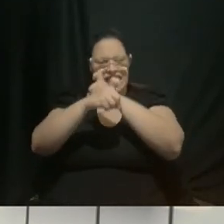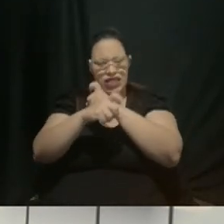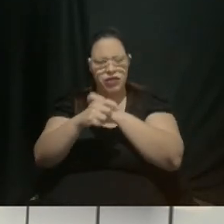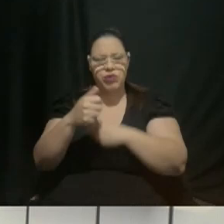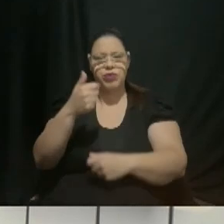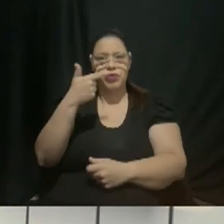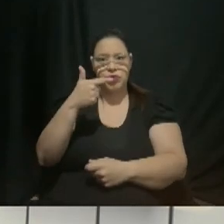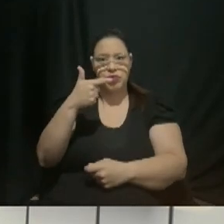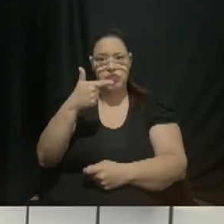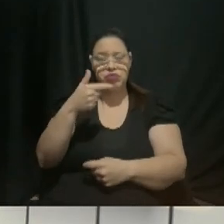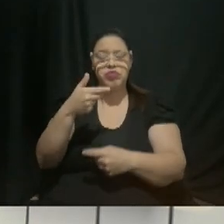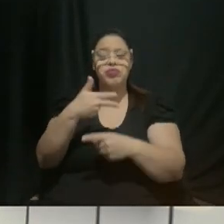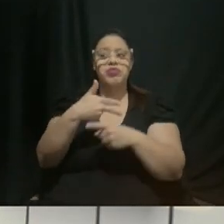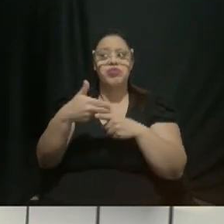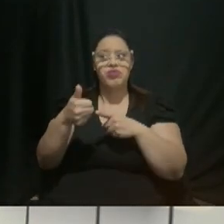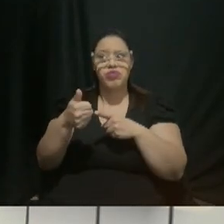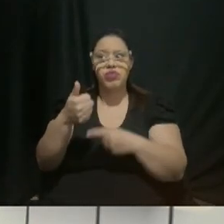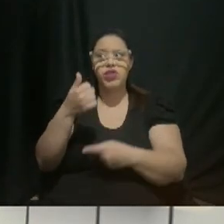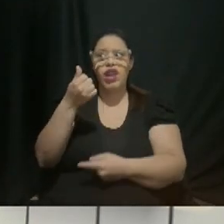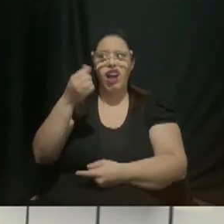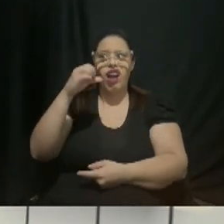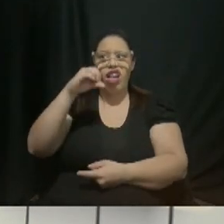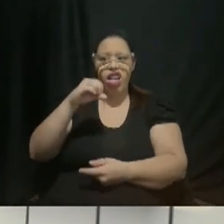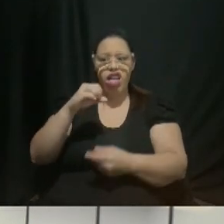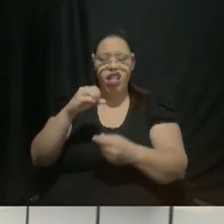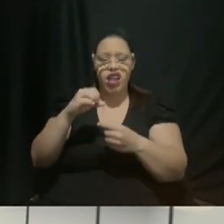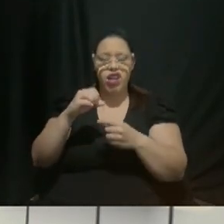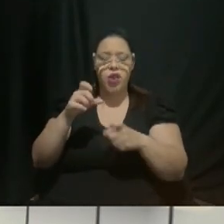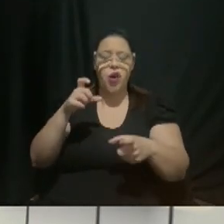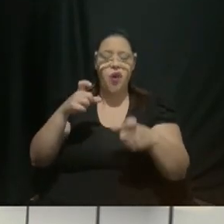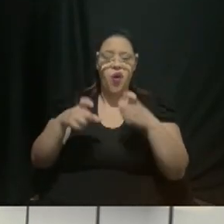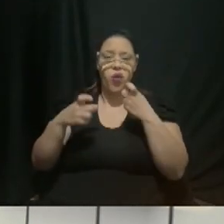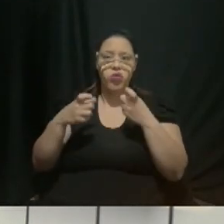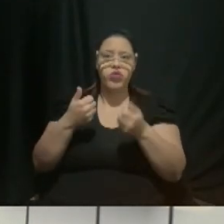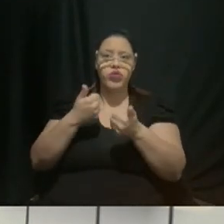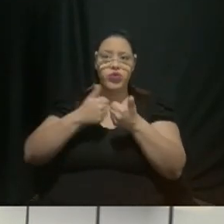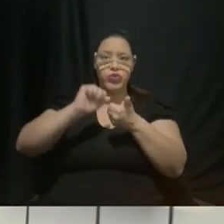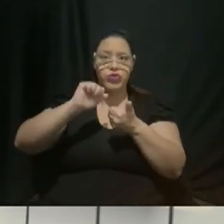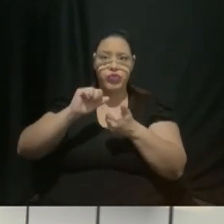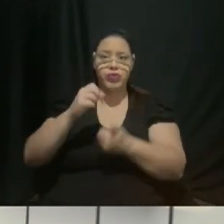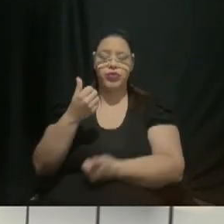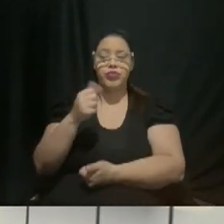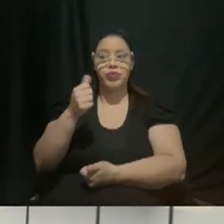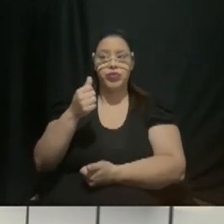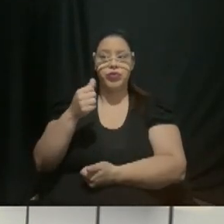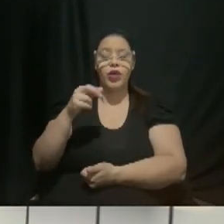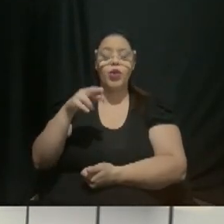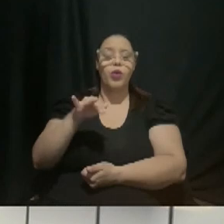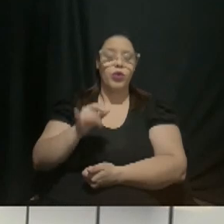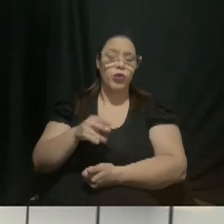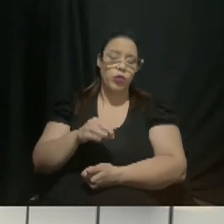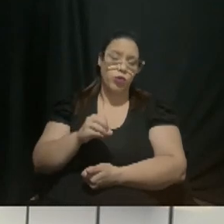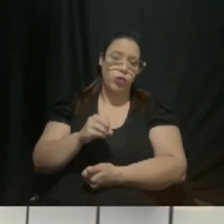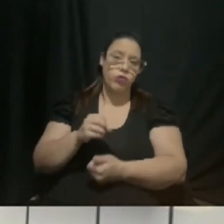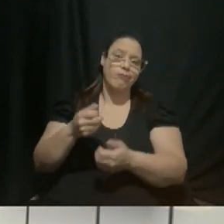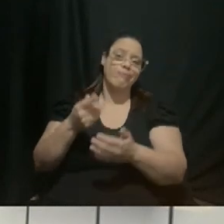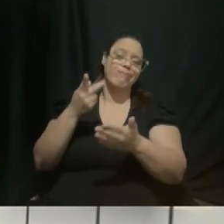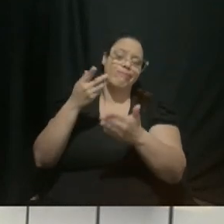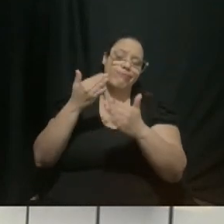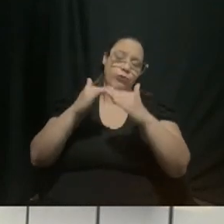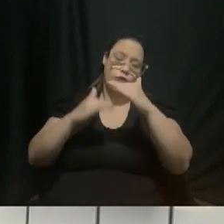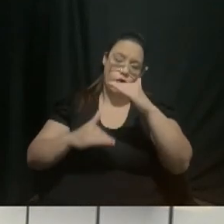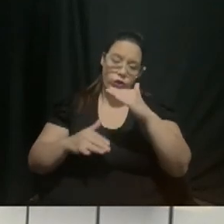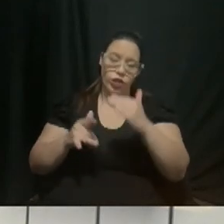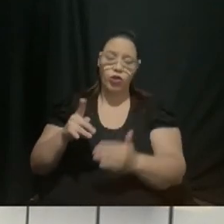em 19 partidas, está a 11 pontos da primeira equipe fora da zona de rebaixamento. O